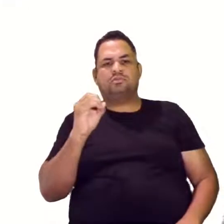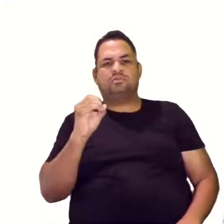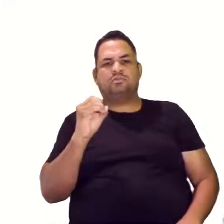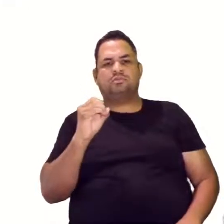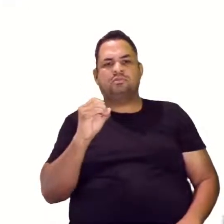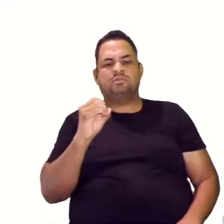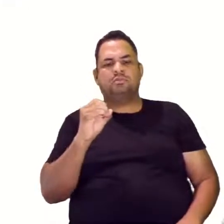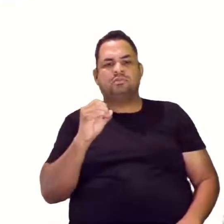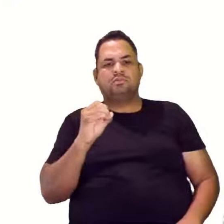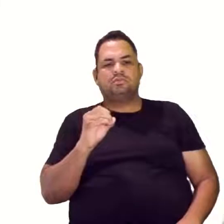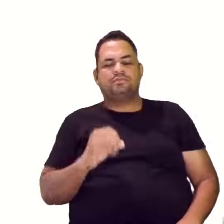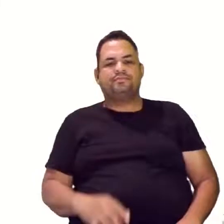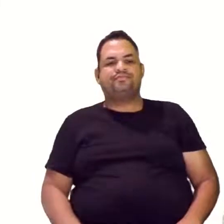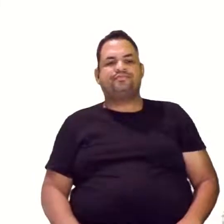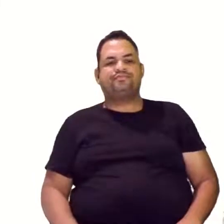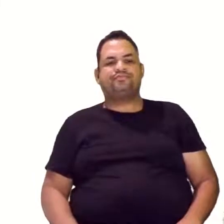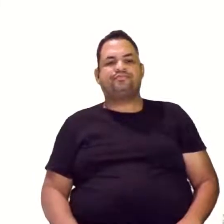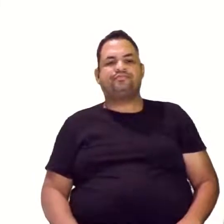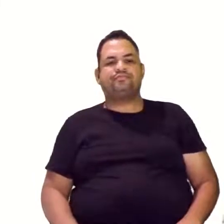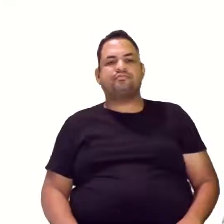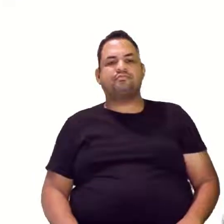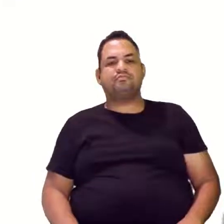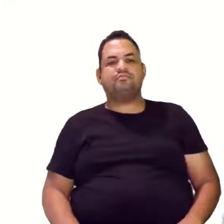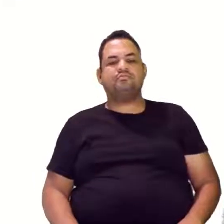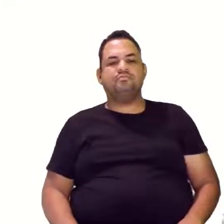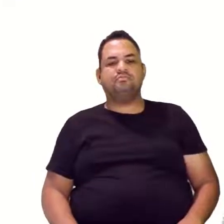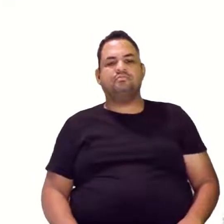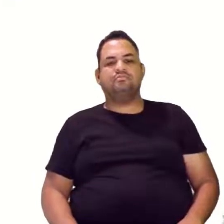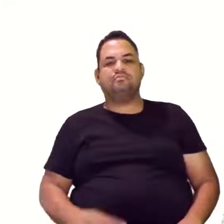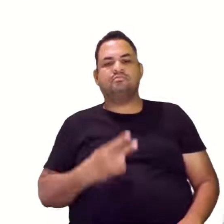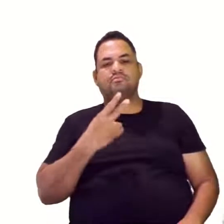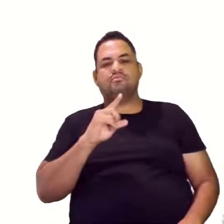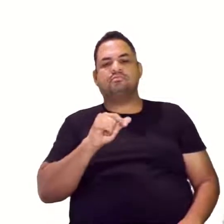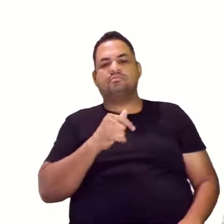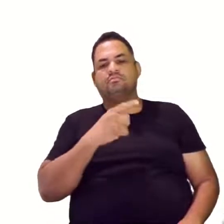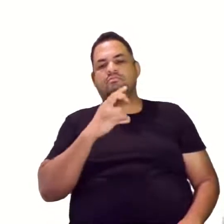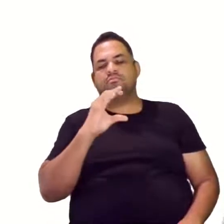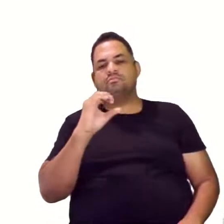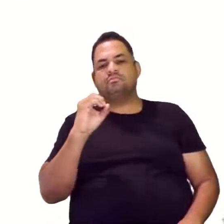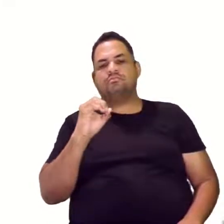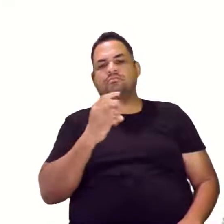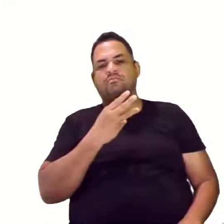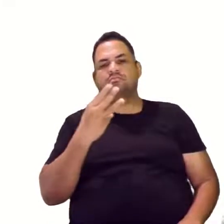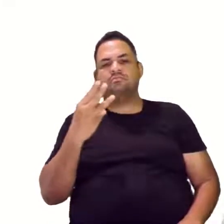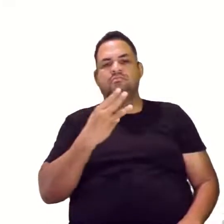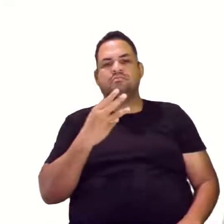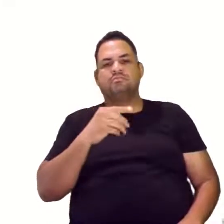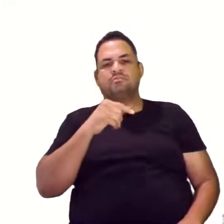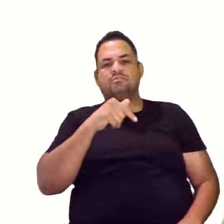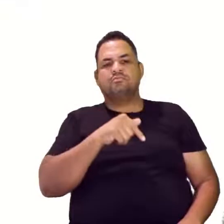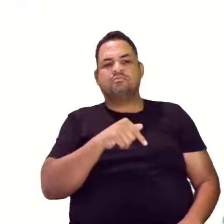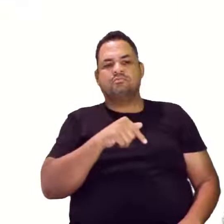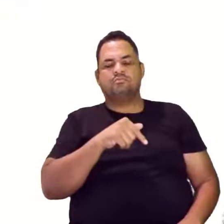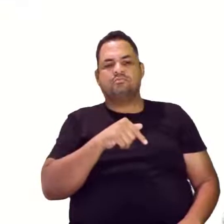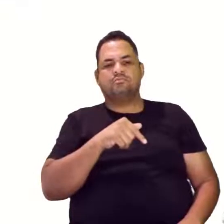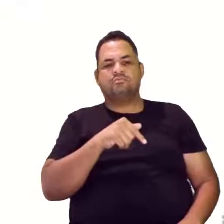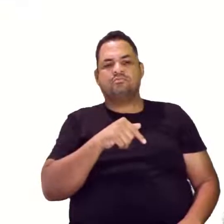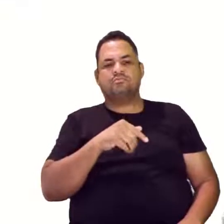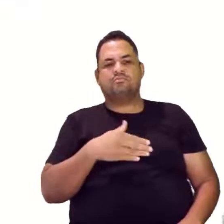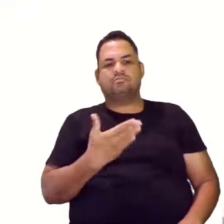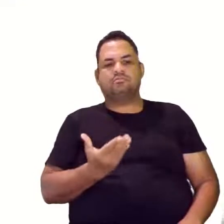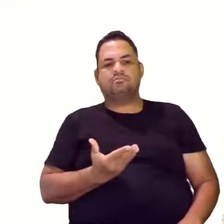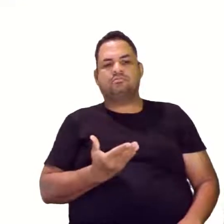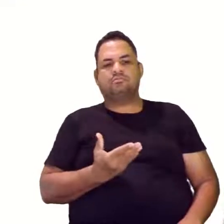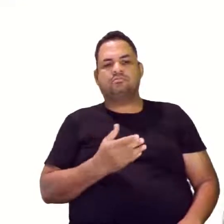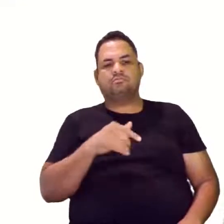1,40. 2,50. 5 tira 2,50, 2,50 de novo, né? O terceiro, 7. O quarto,